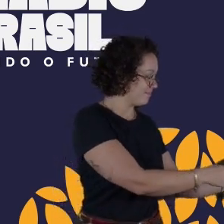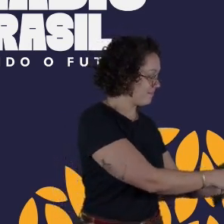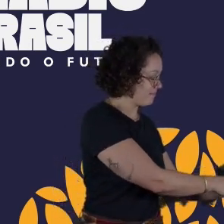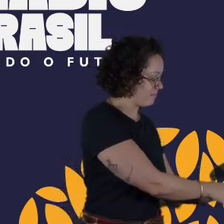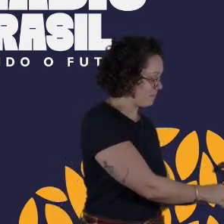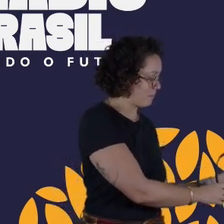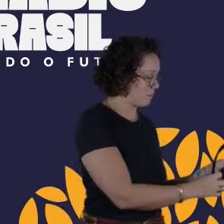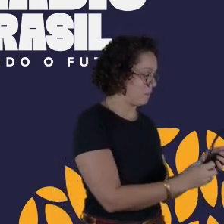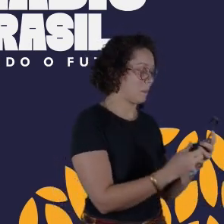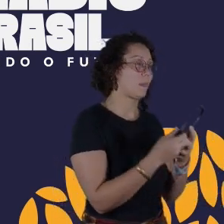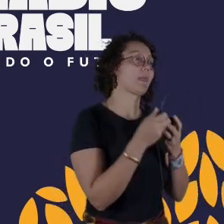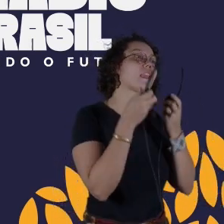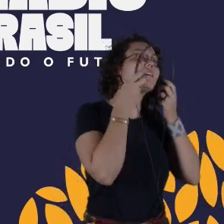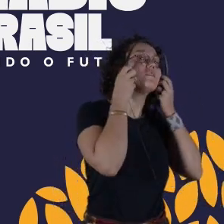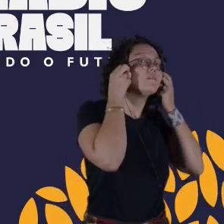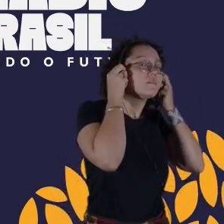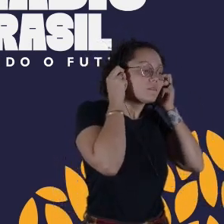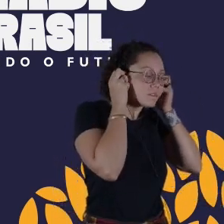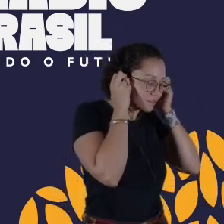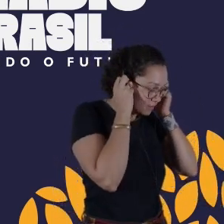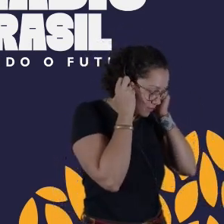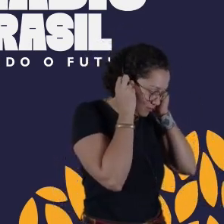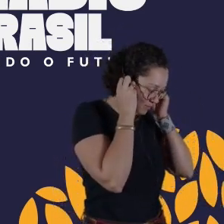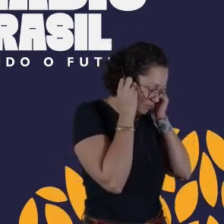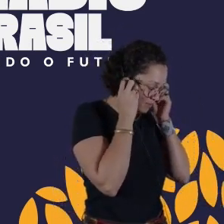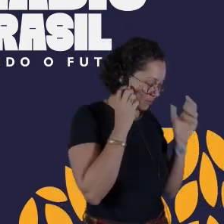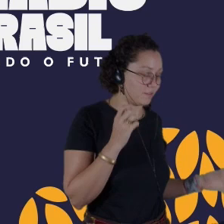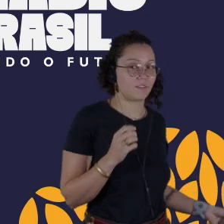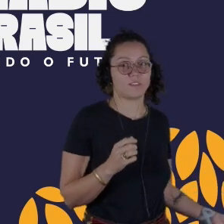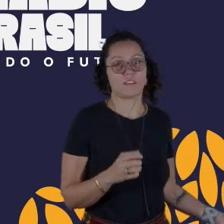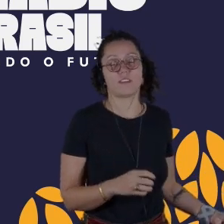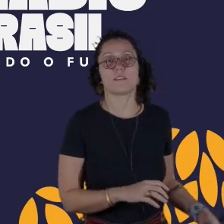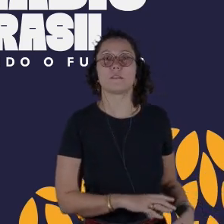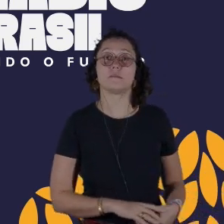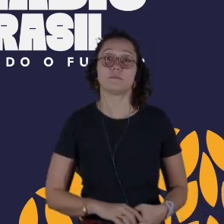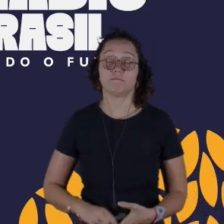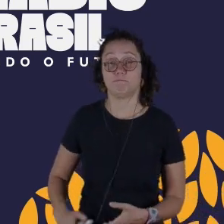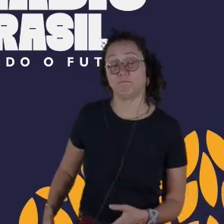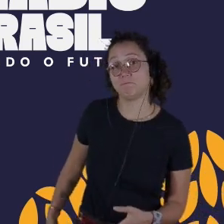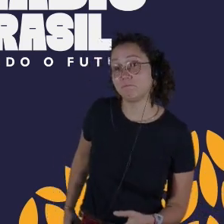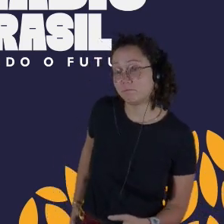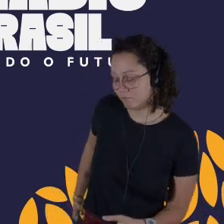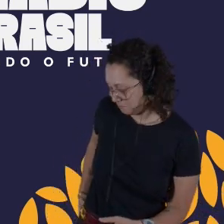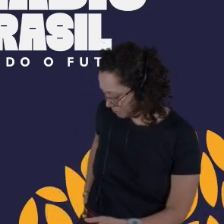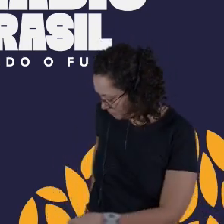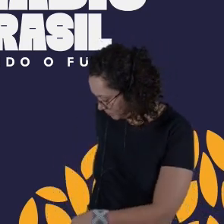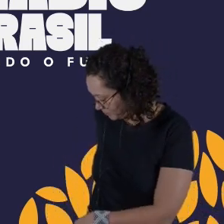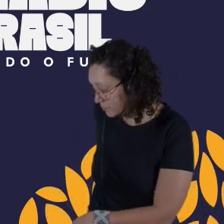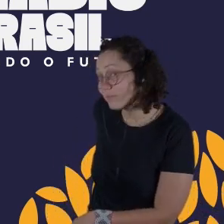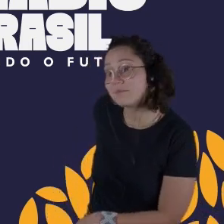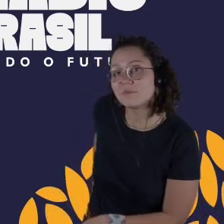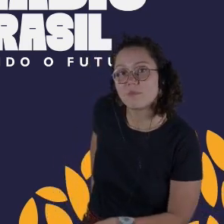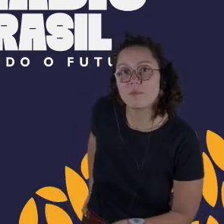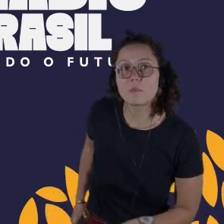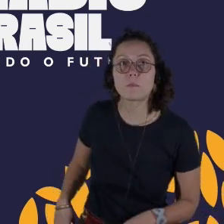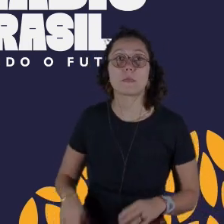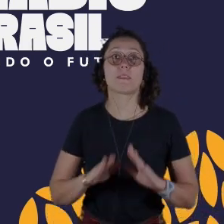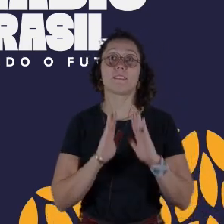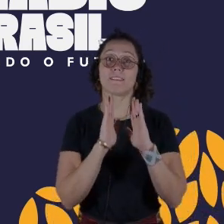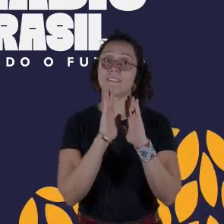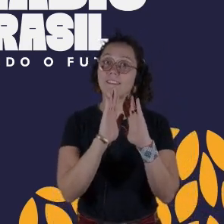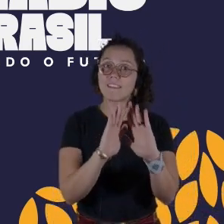que muitos deles, incluindo o THC, por isso a proibição para médico é